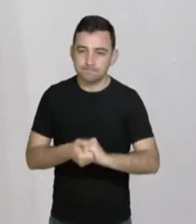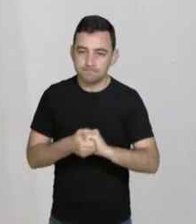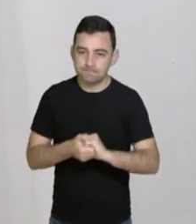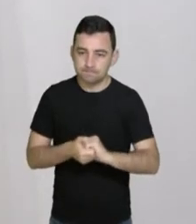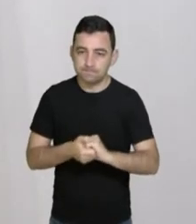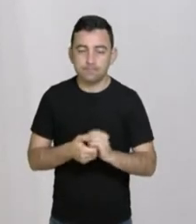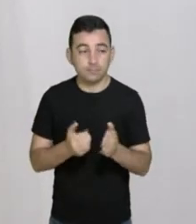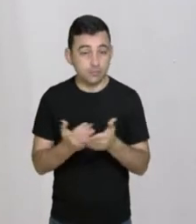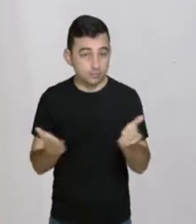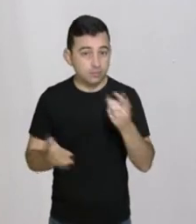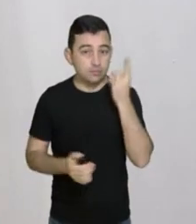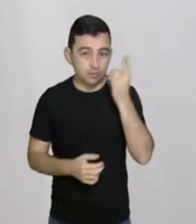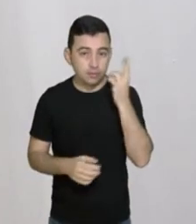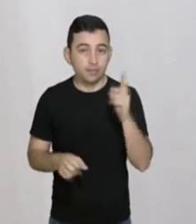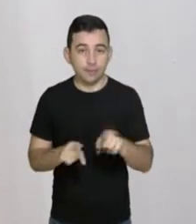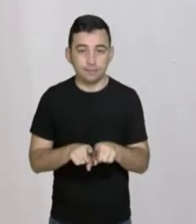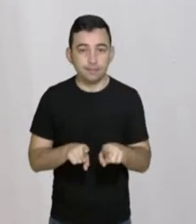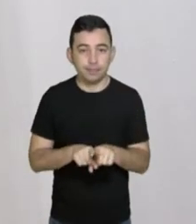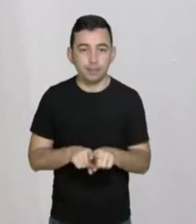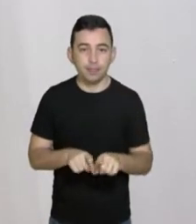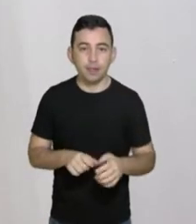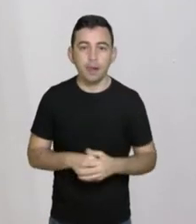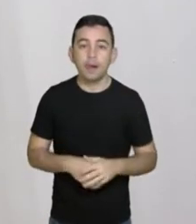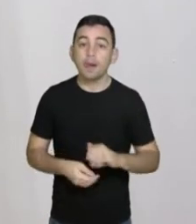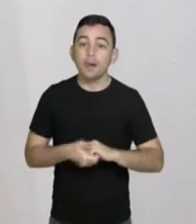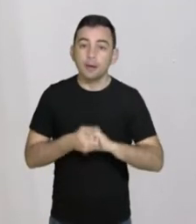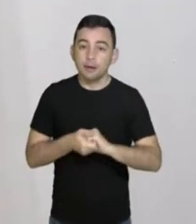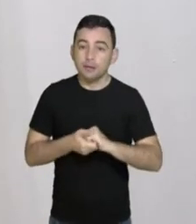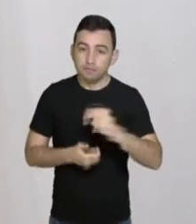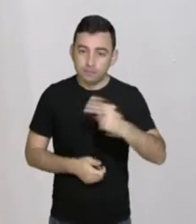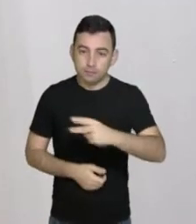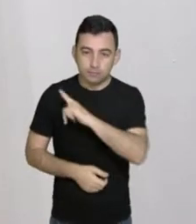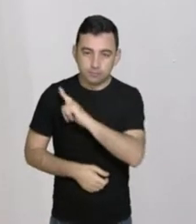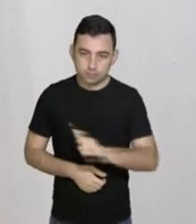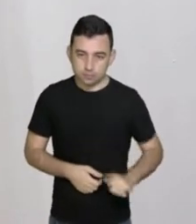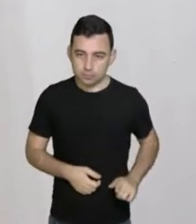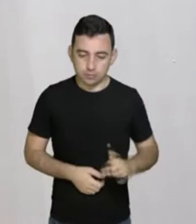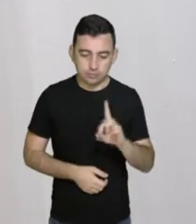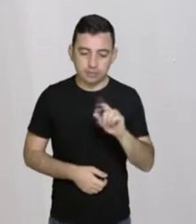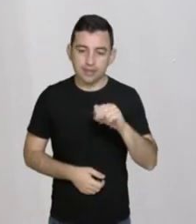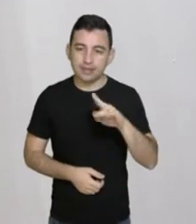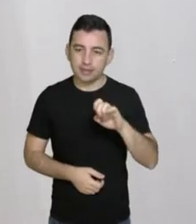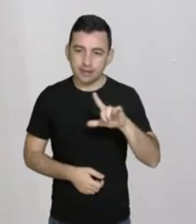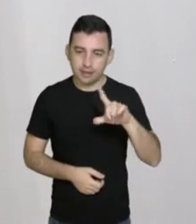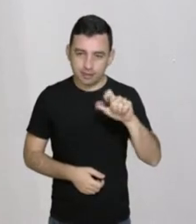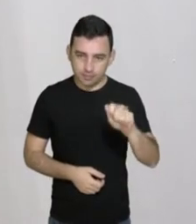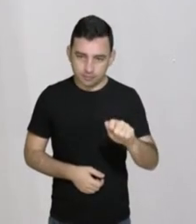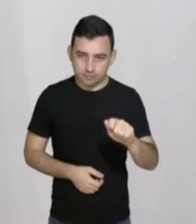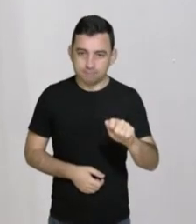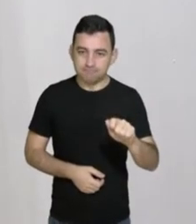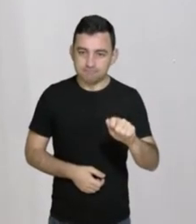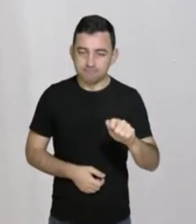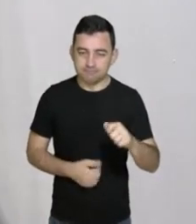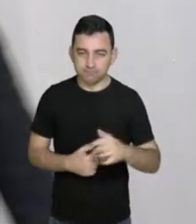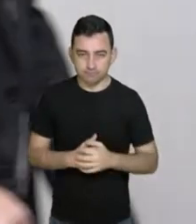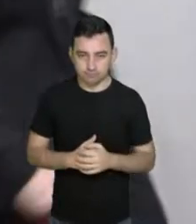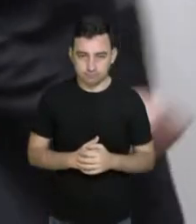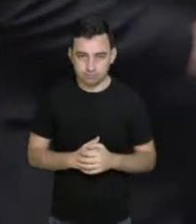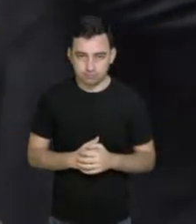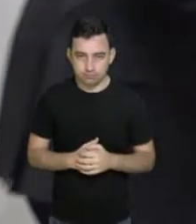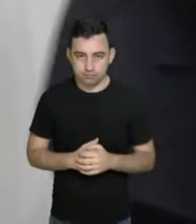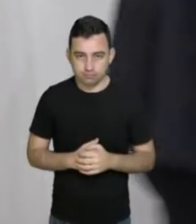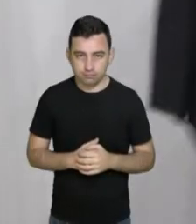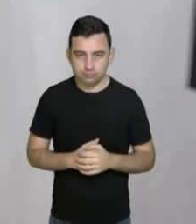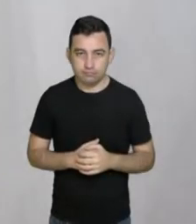senhores deputados. Cumprimentar a vice-governadora Daniela, também, que está aqui presente, prestigiando